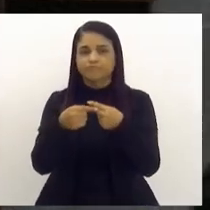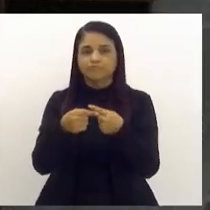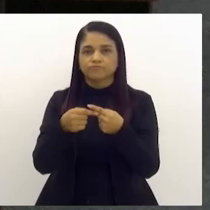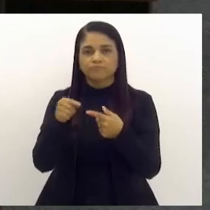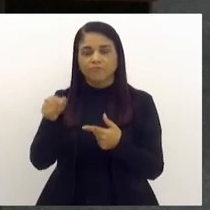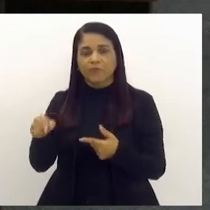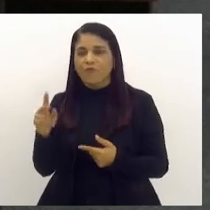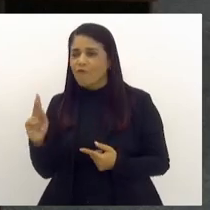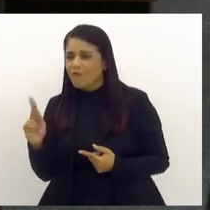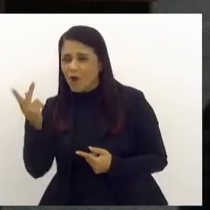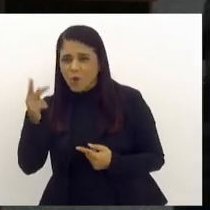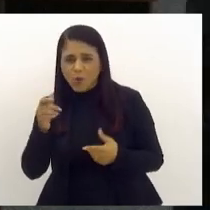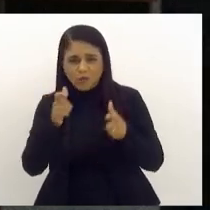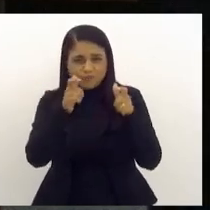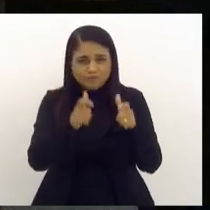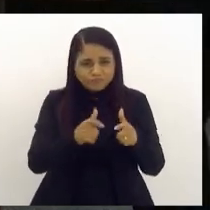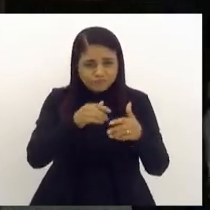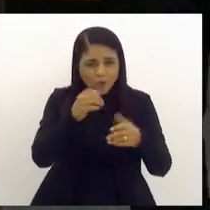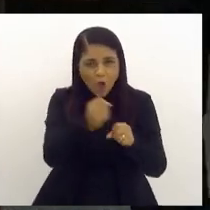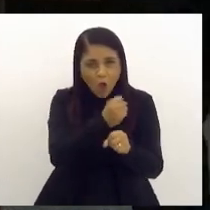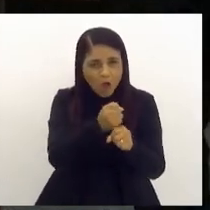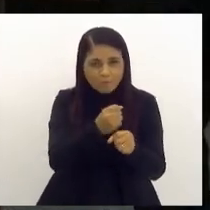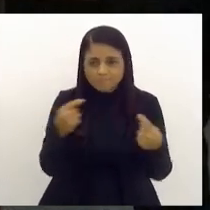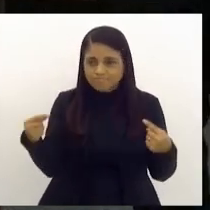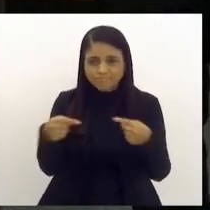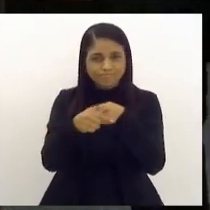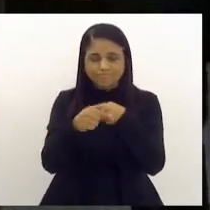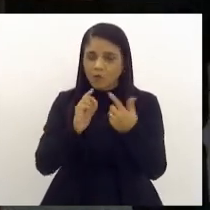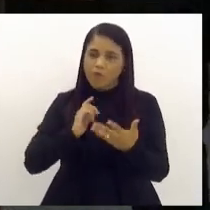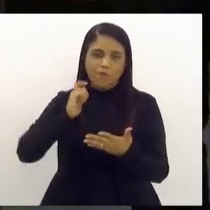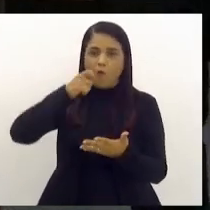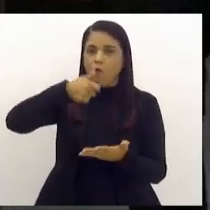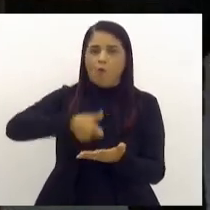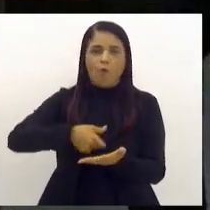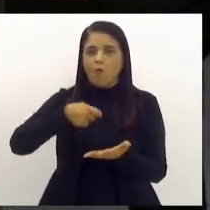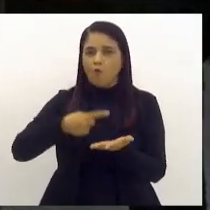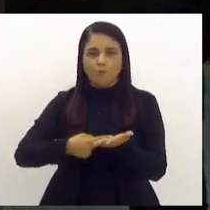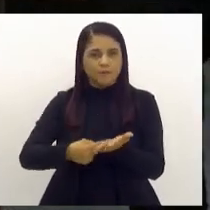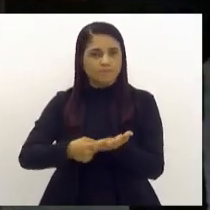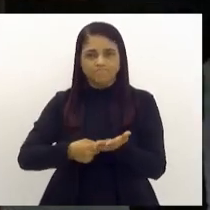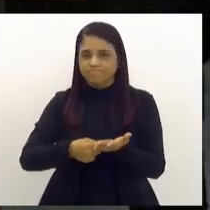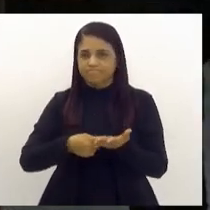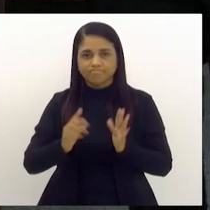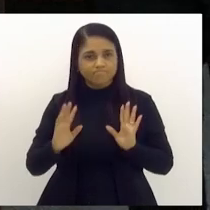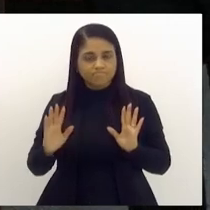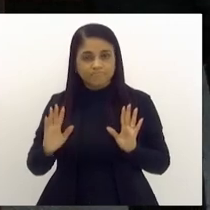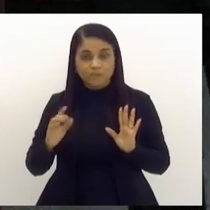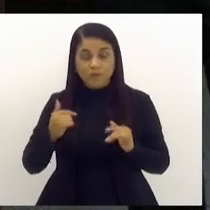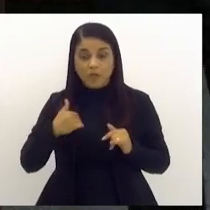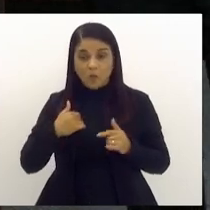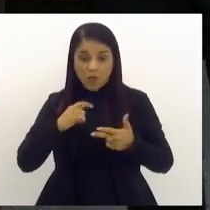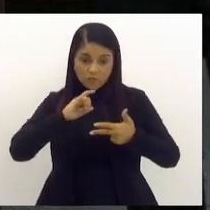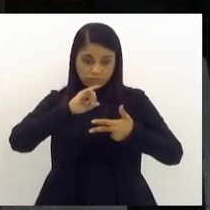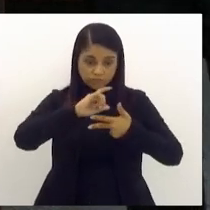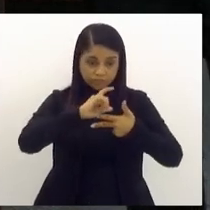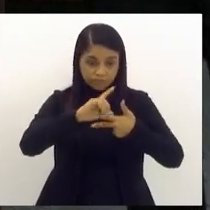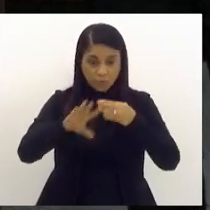objeto e o valor, razão pela qual não vou cumprir. Quando podia o Executivo dizer, olha, só emendou